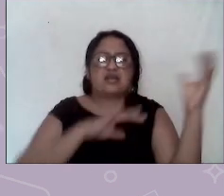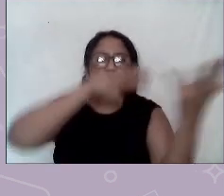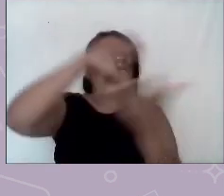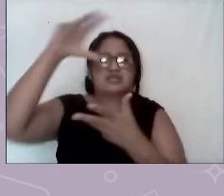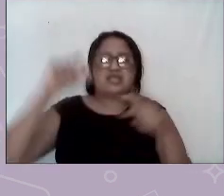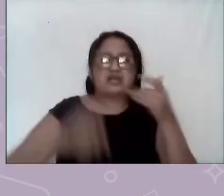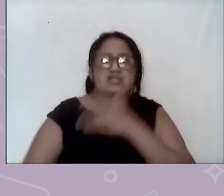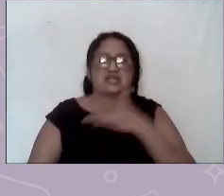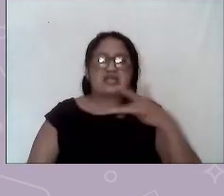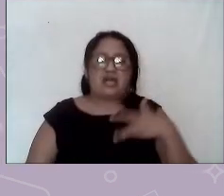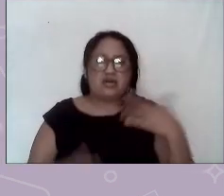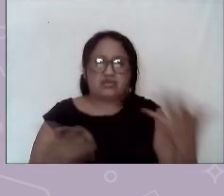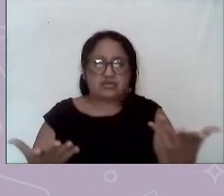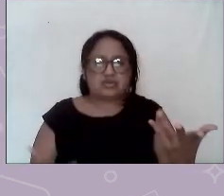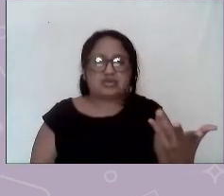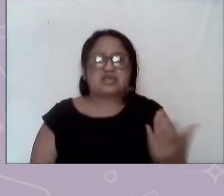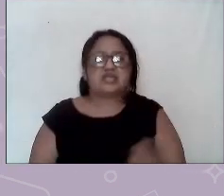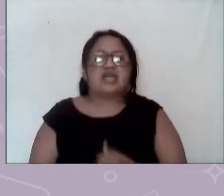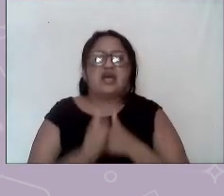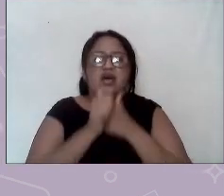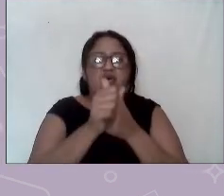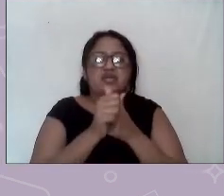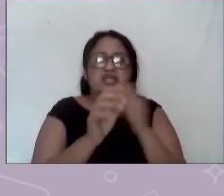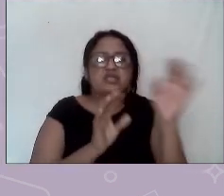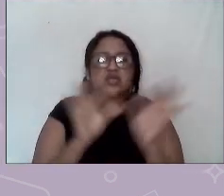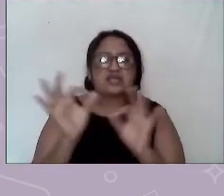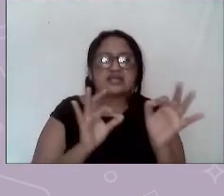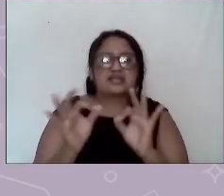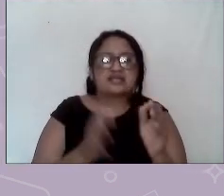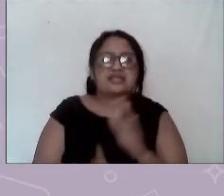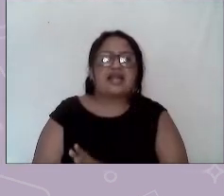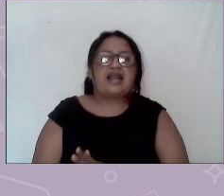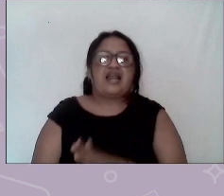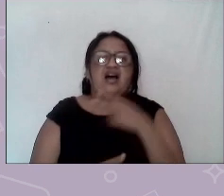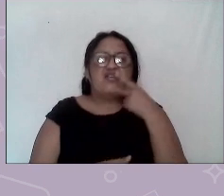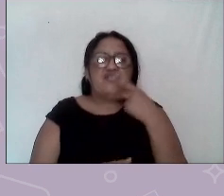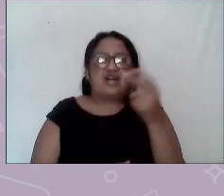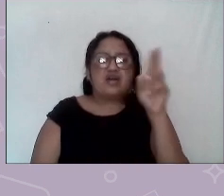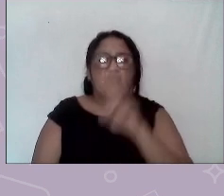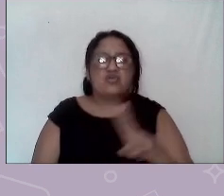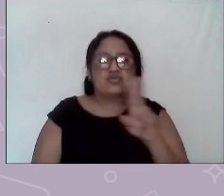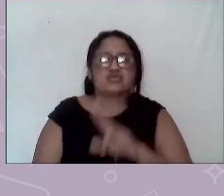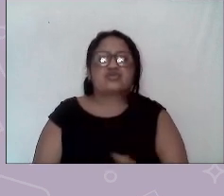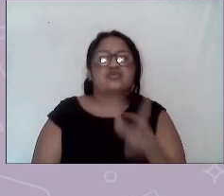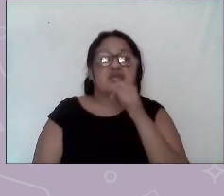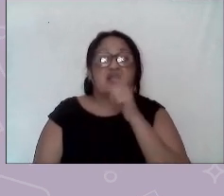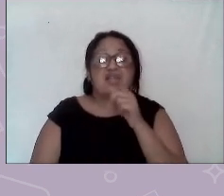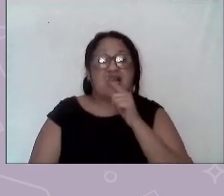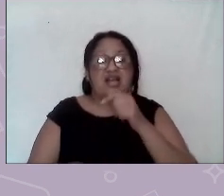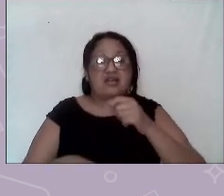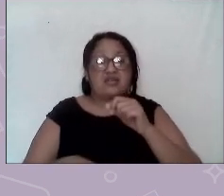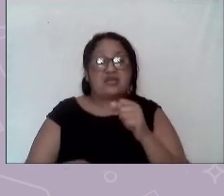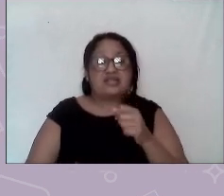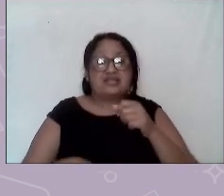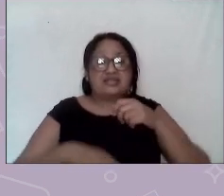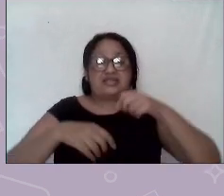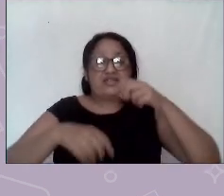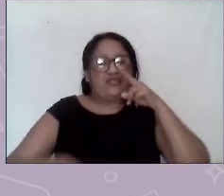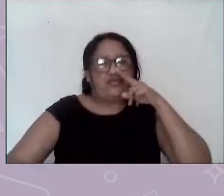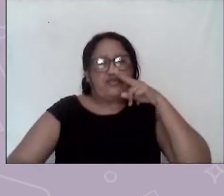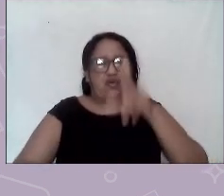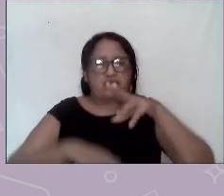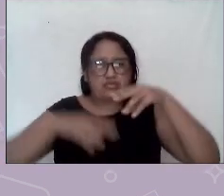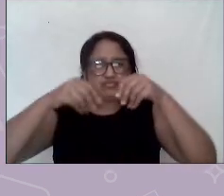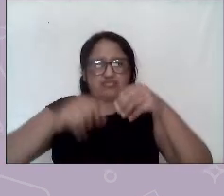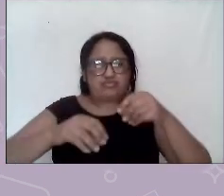uso de água sanitária para desinfecção de objetos e superfícies contra o SARS-CoV-2 que é o